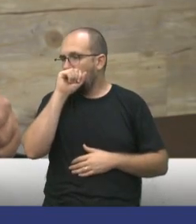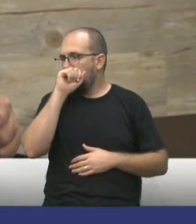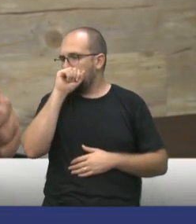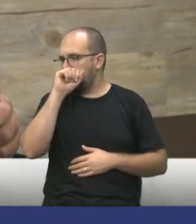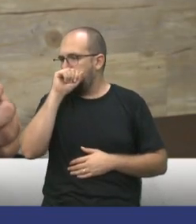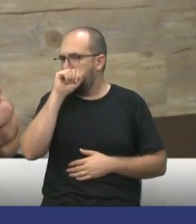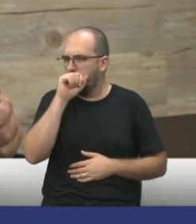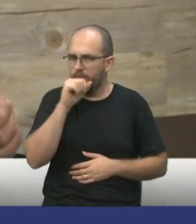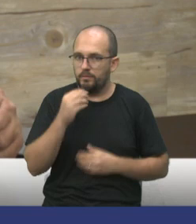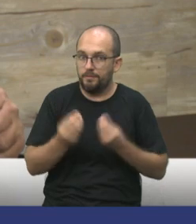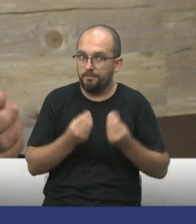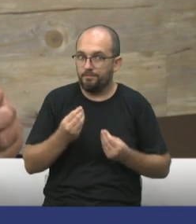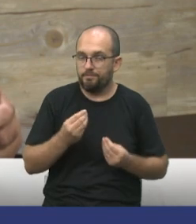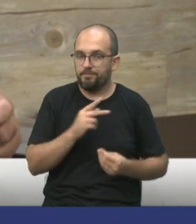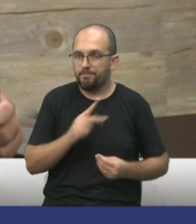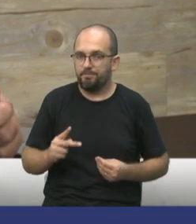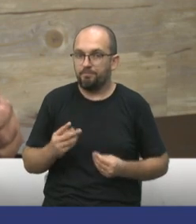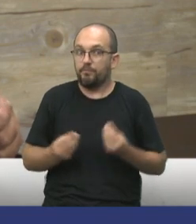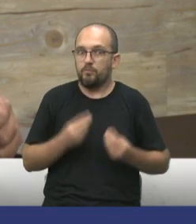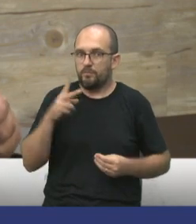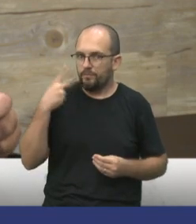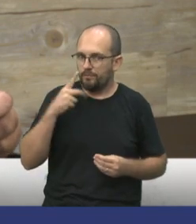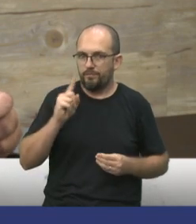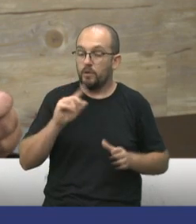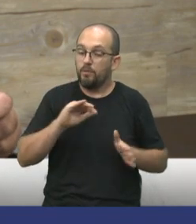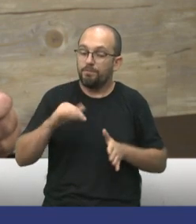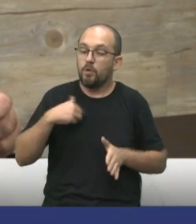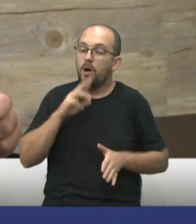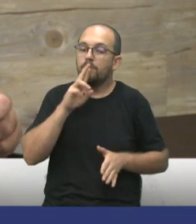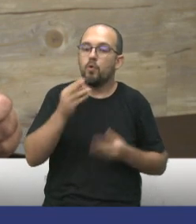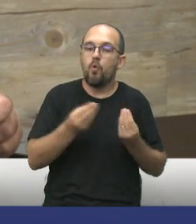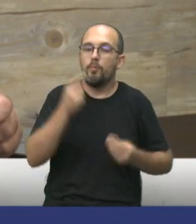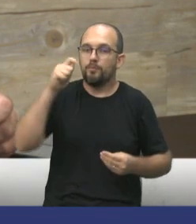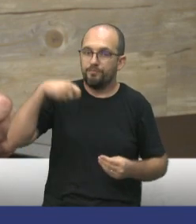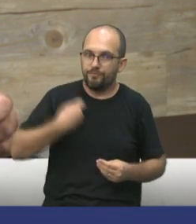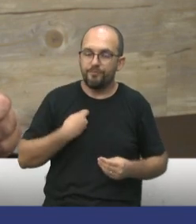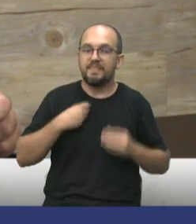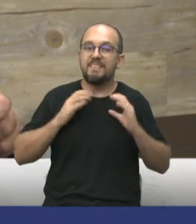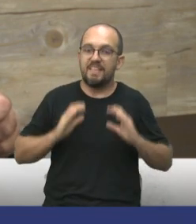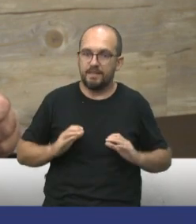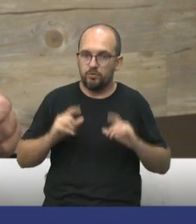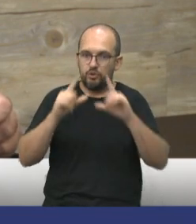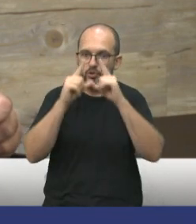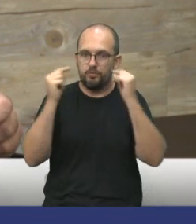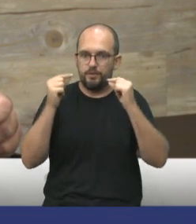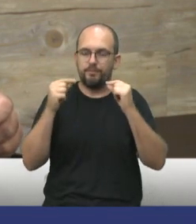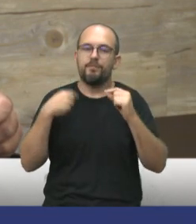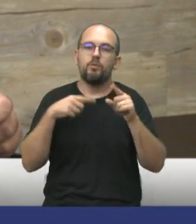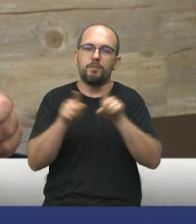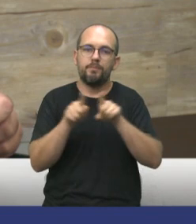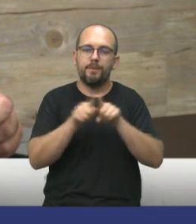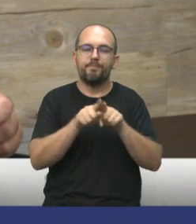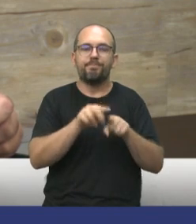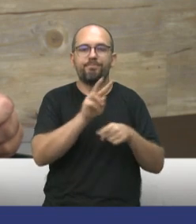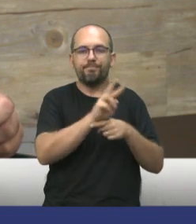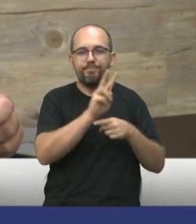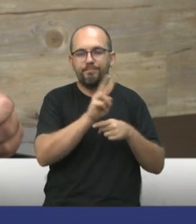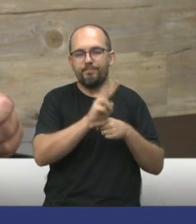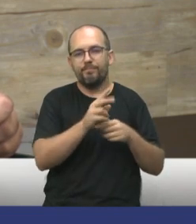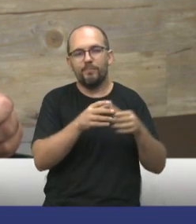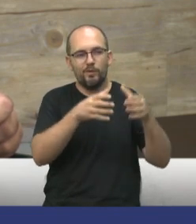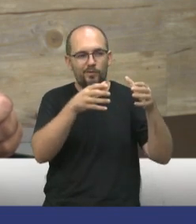mas como cidadão jaoense e como coordenador de uma instituição do terceiro setor também.